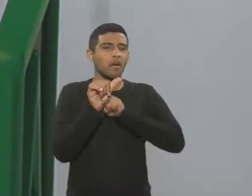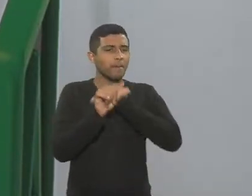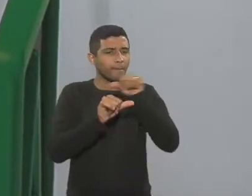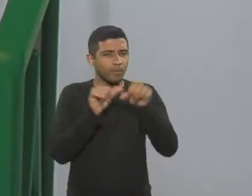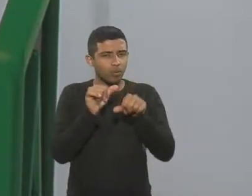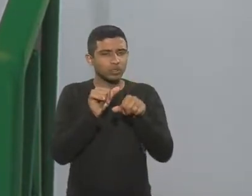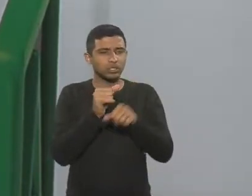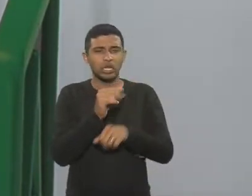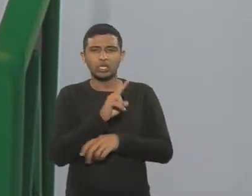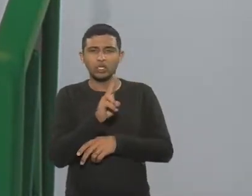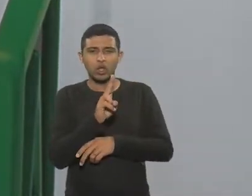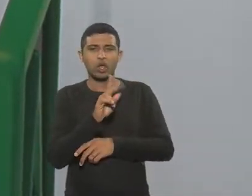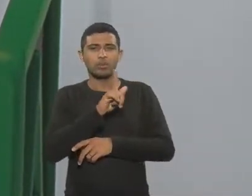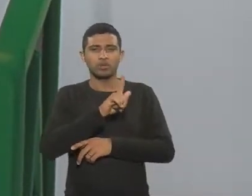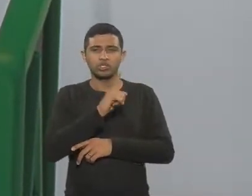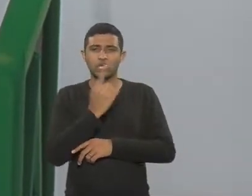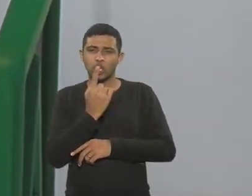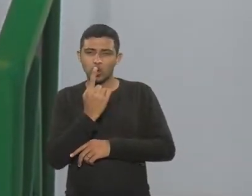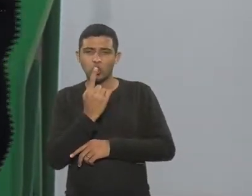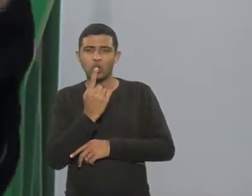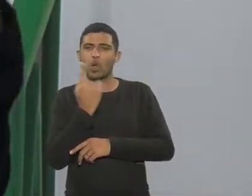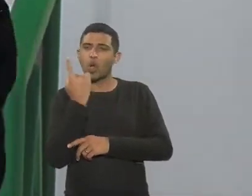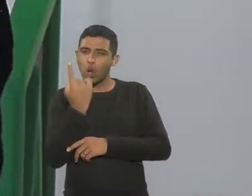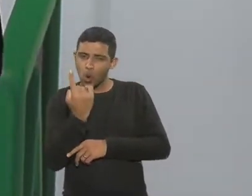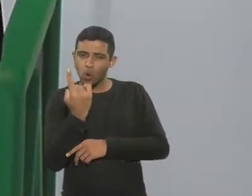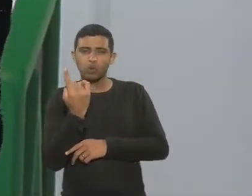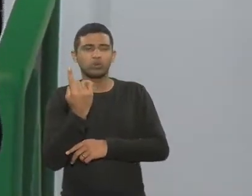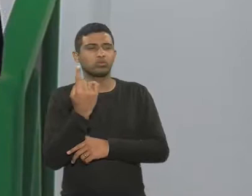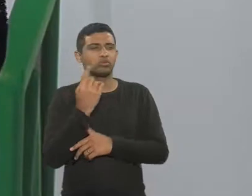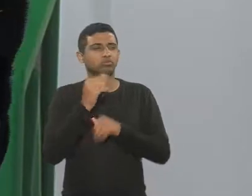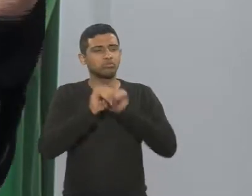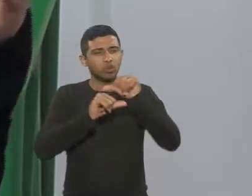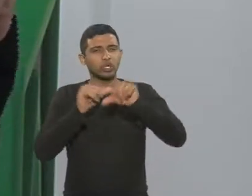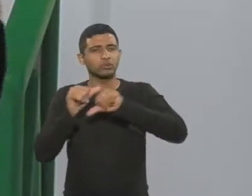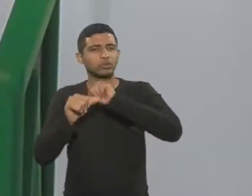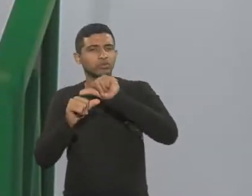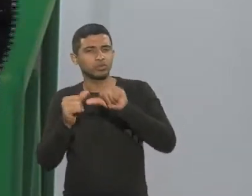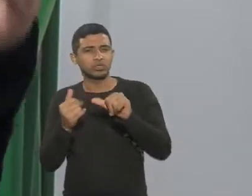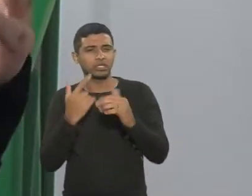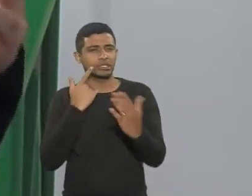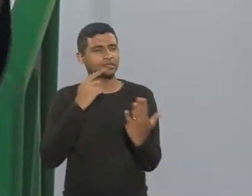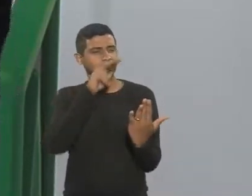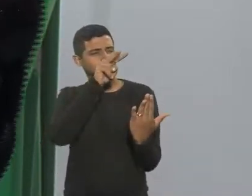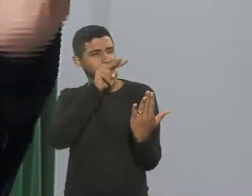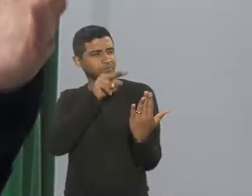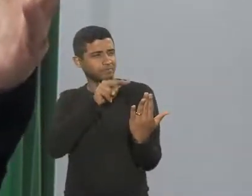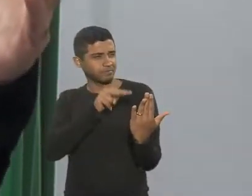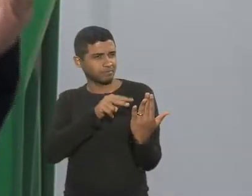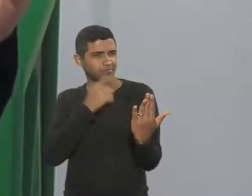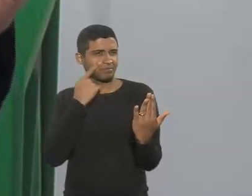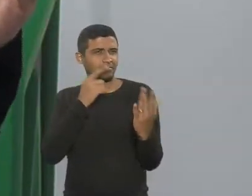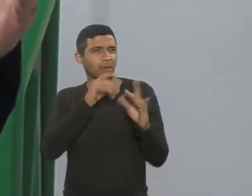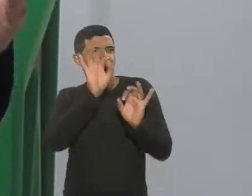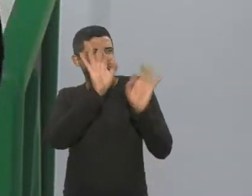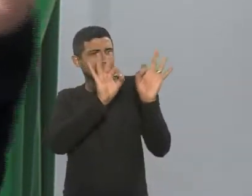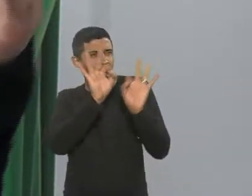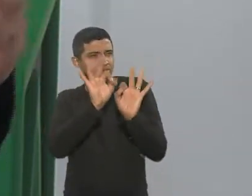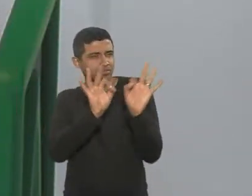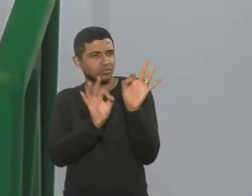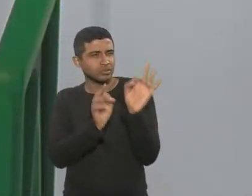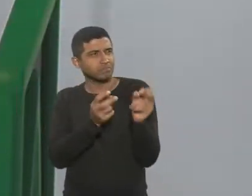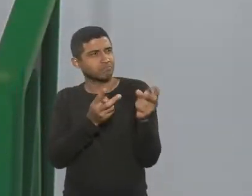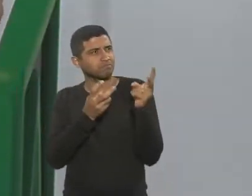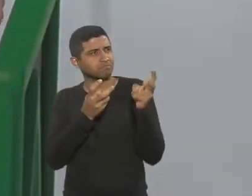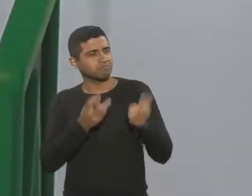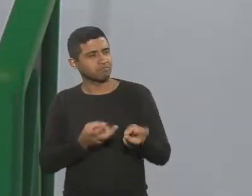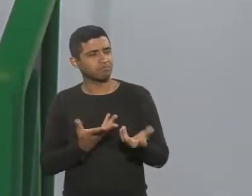G1, G1 minúsculo. Você tem alguns elementos mesmo gráficos que você